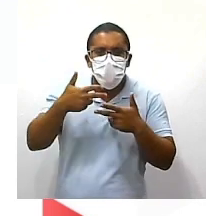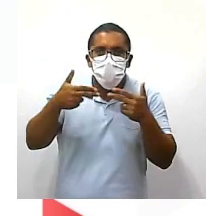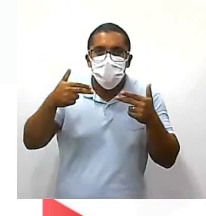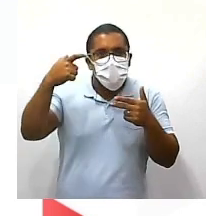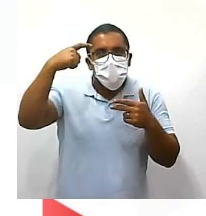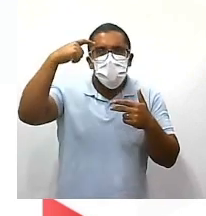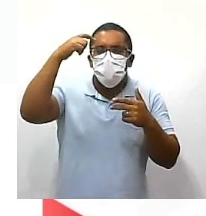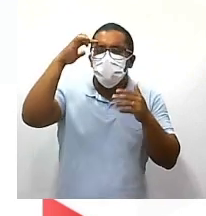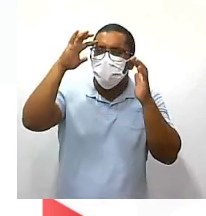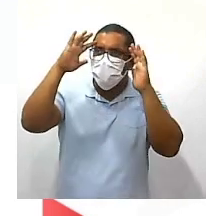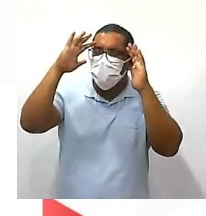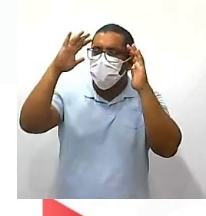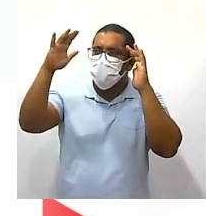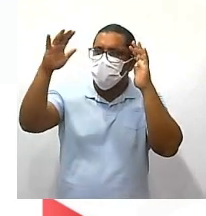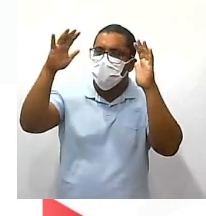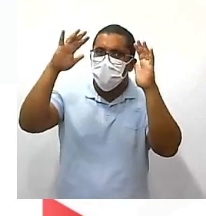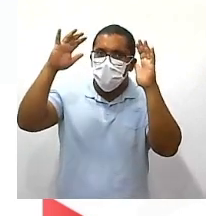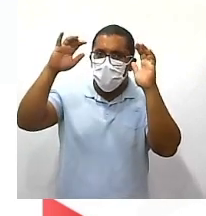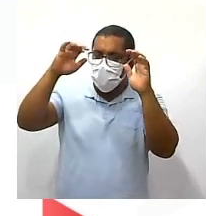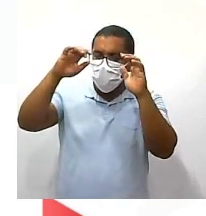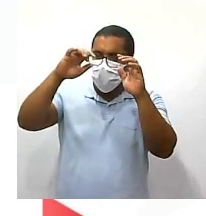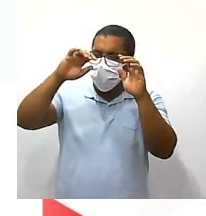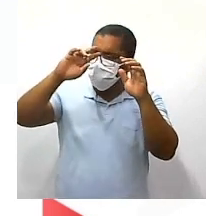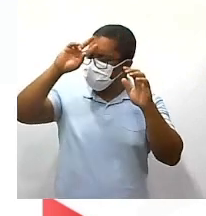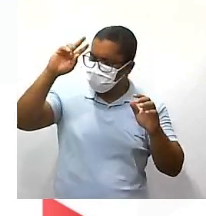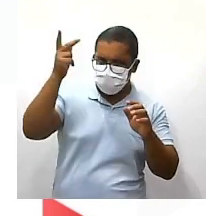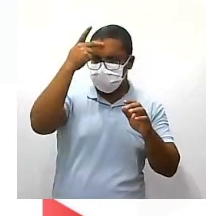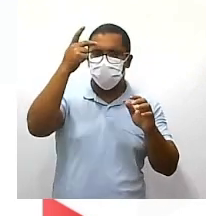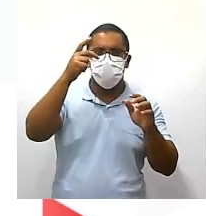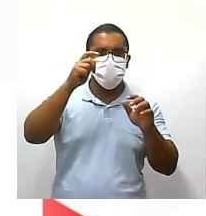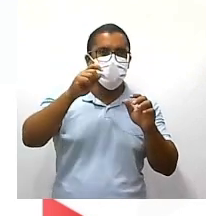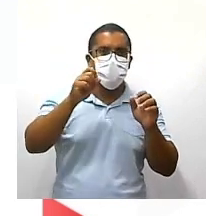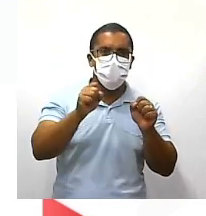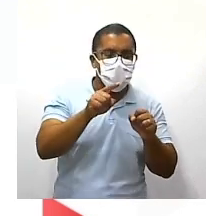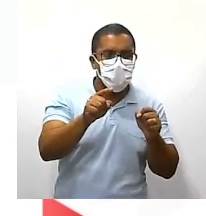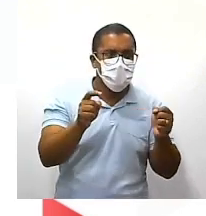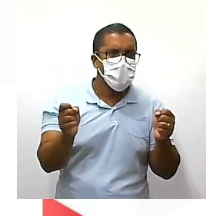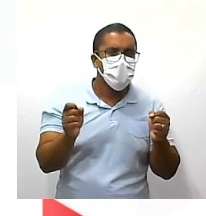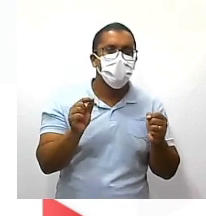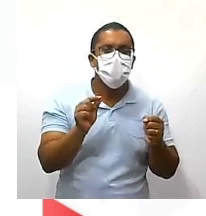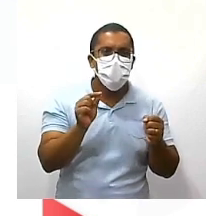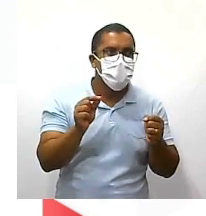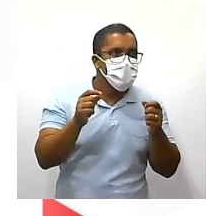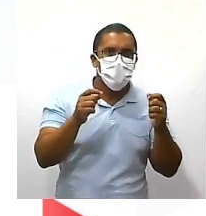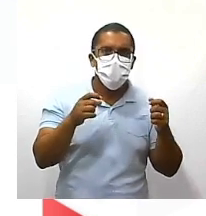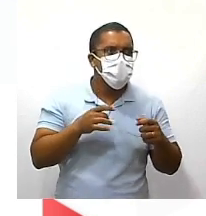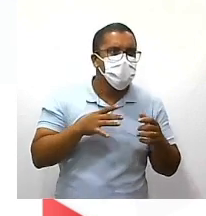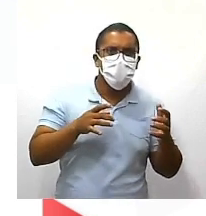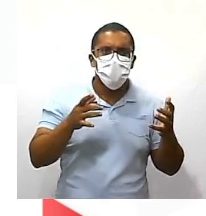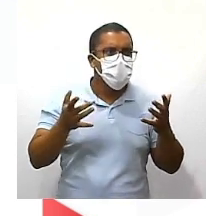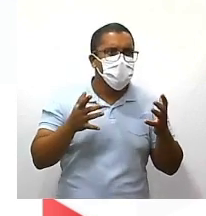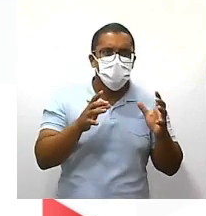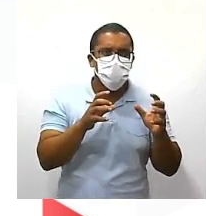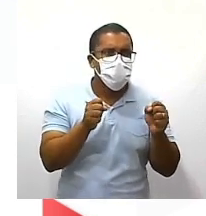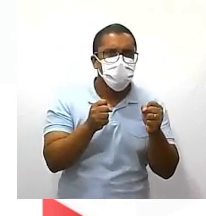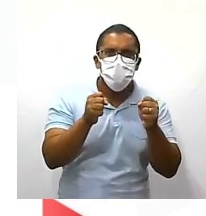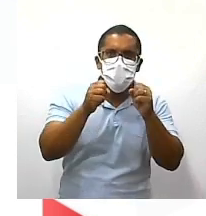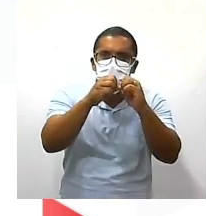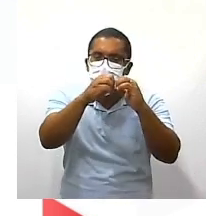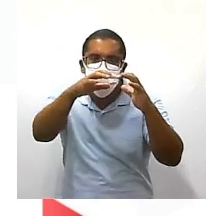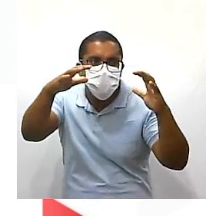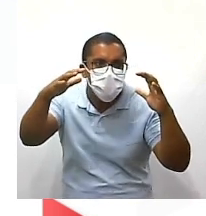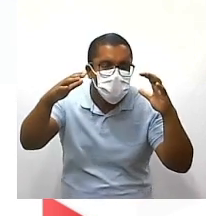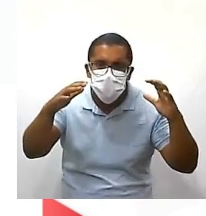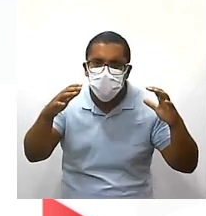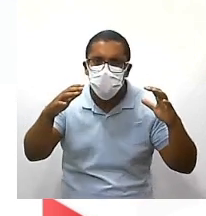realidade. Enquanto ele acontece, o paciente pode manifestar paranoia, alucinações e